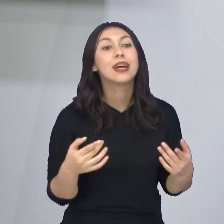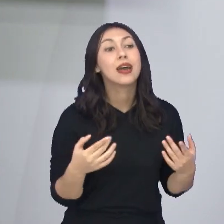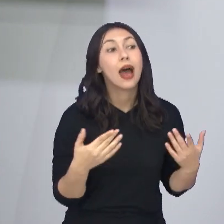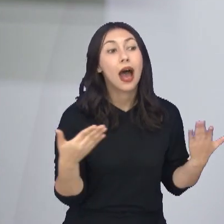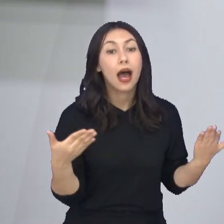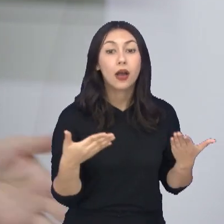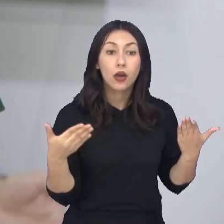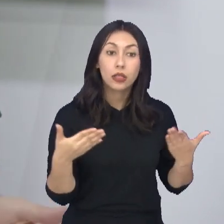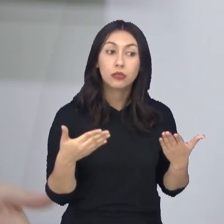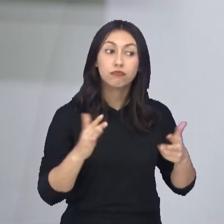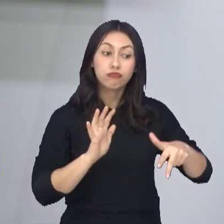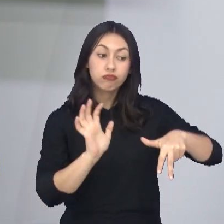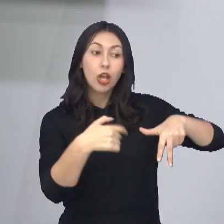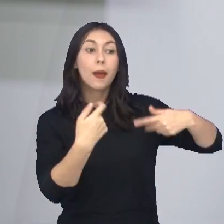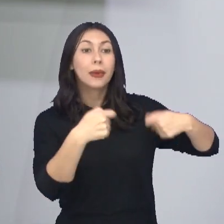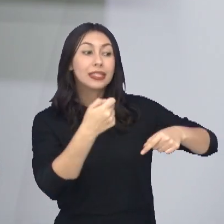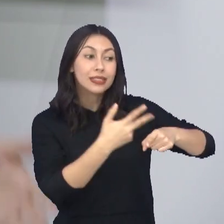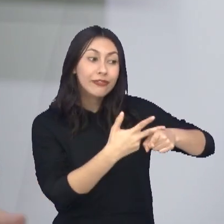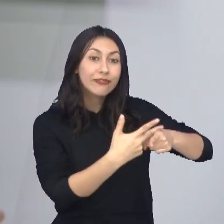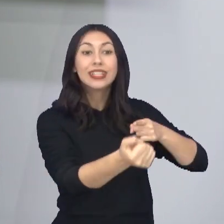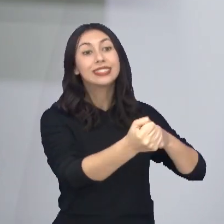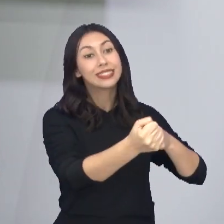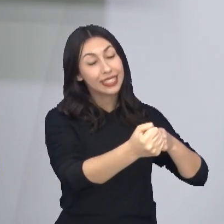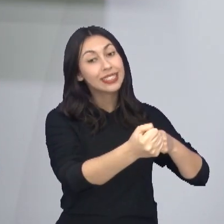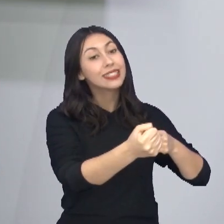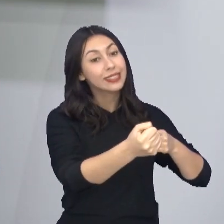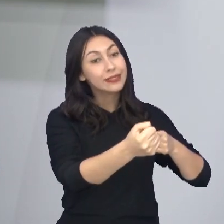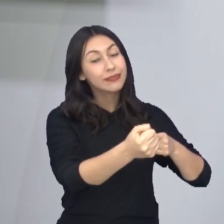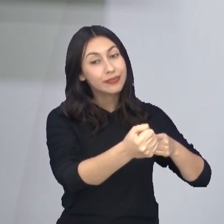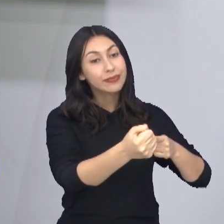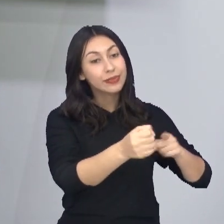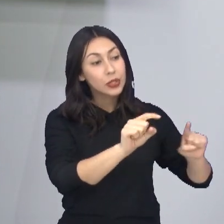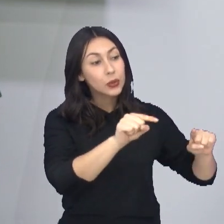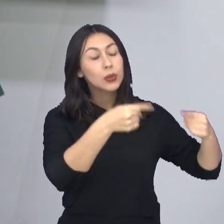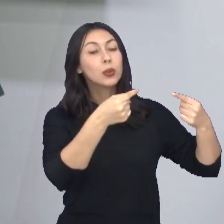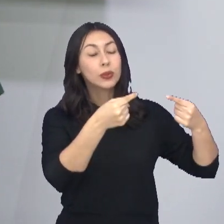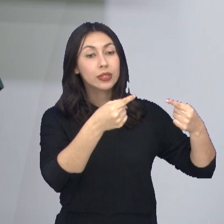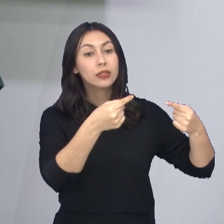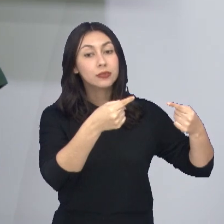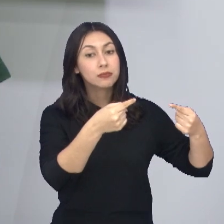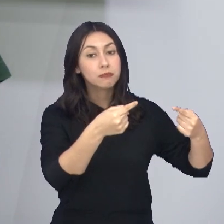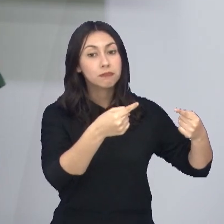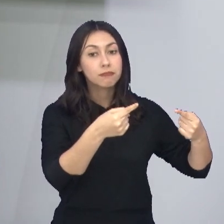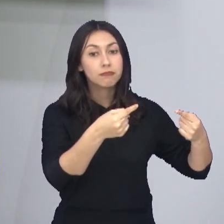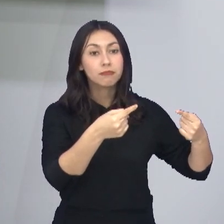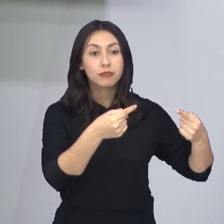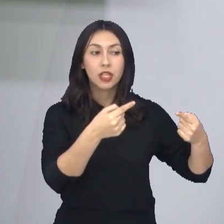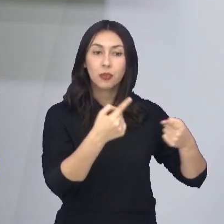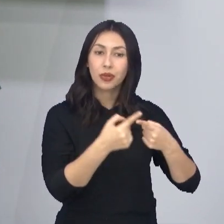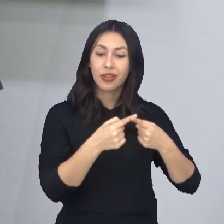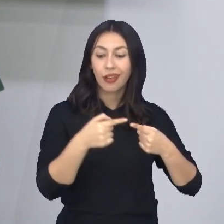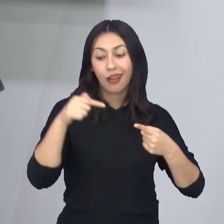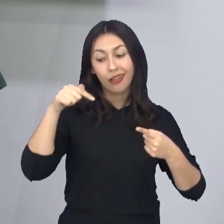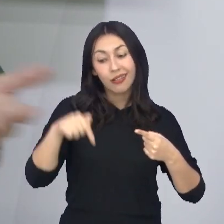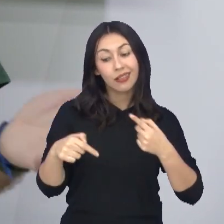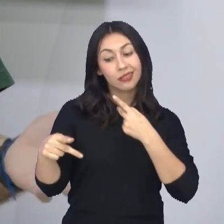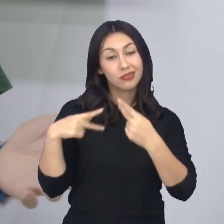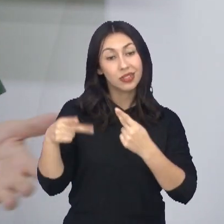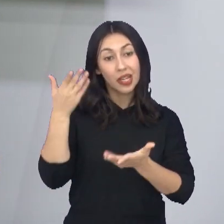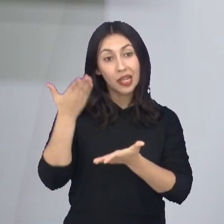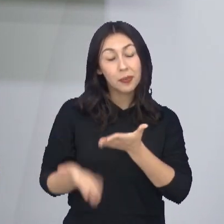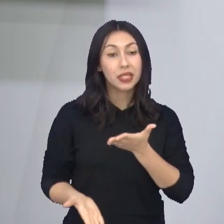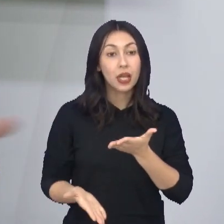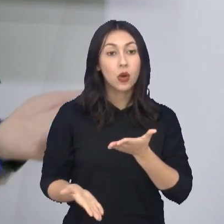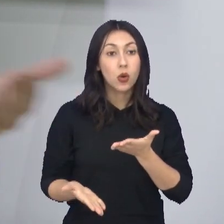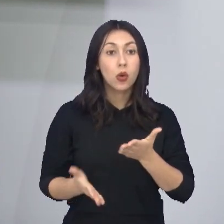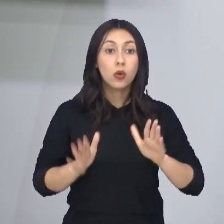derrota, aliás, devolver a derrota, né, vencer o Nacional, né, já que perdeu aqui em casa. O Joséense